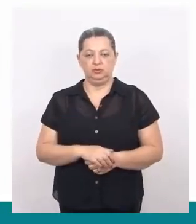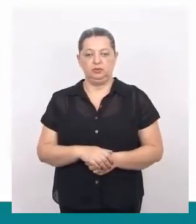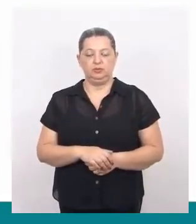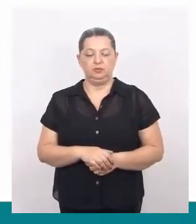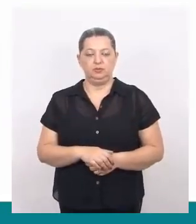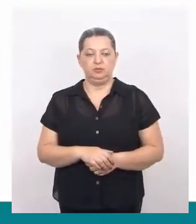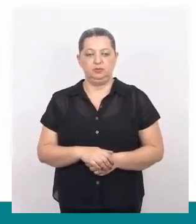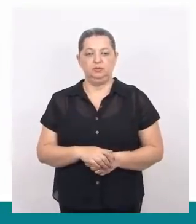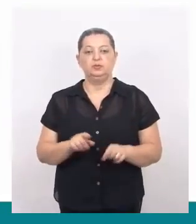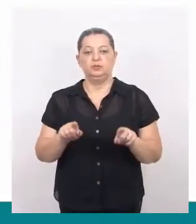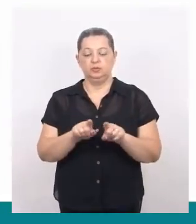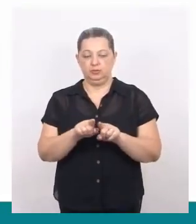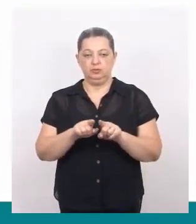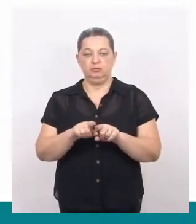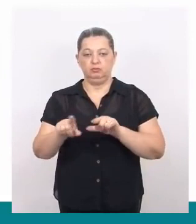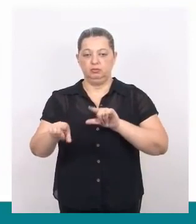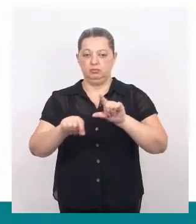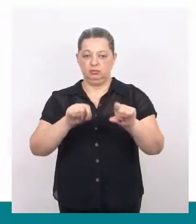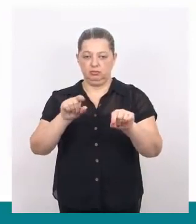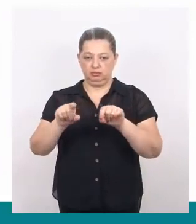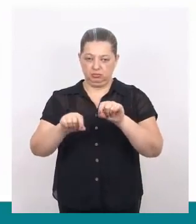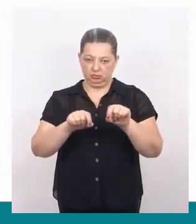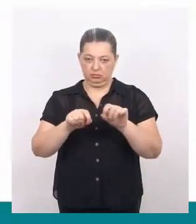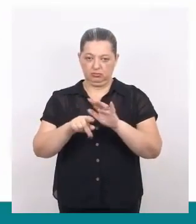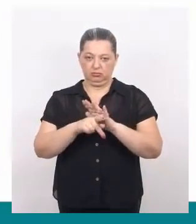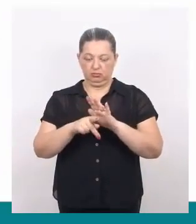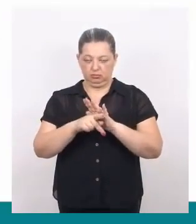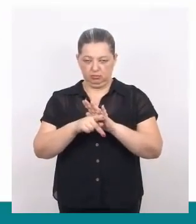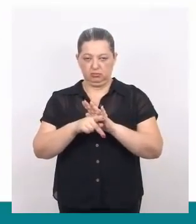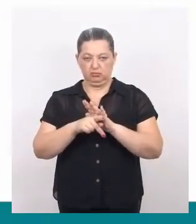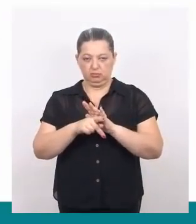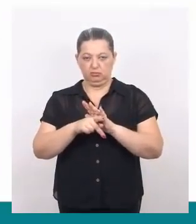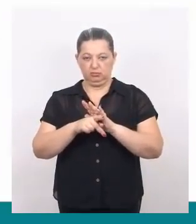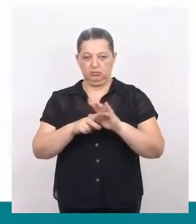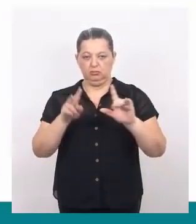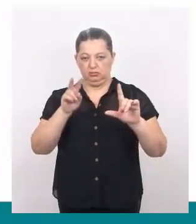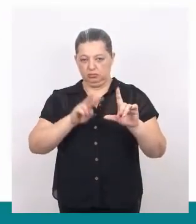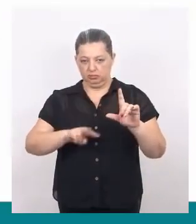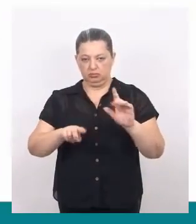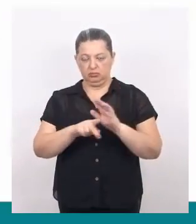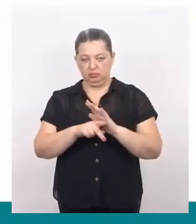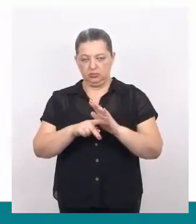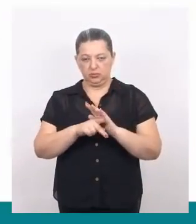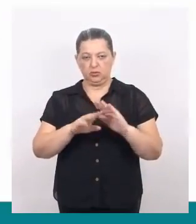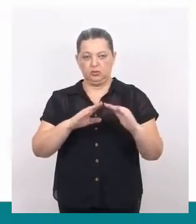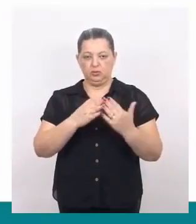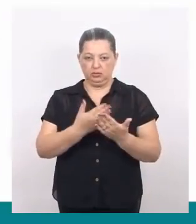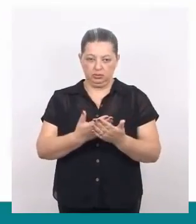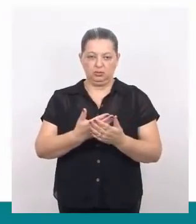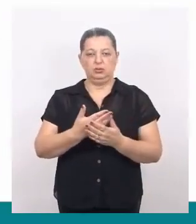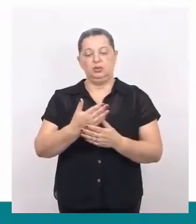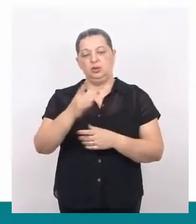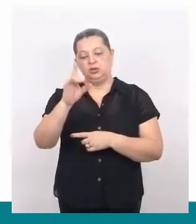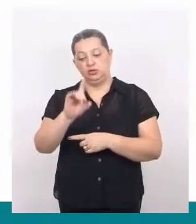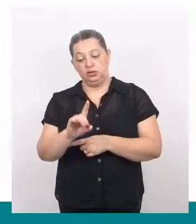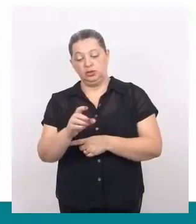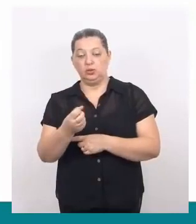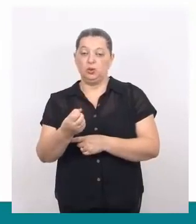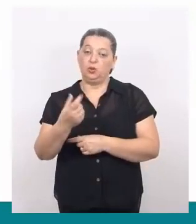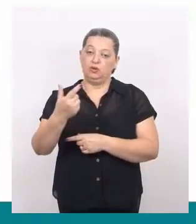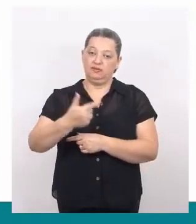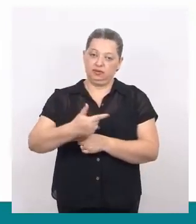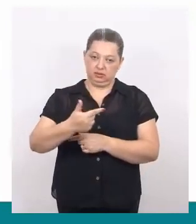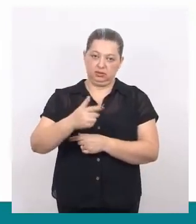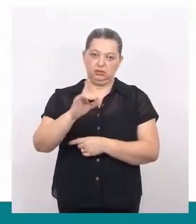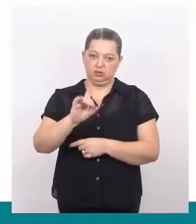Então, ele vai selecionar aqui, se for em nível de unidade, vem travada na unidade escolar do diretor, do vice-diretor. Se for em nível